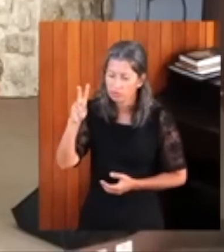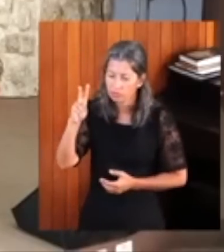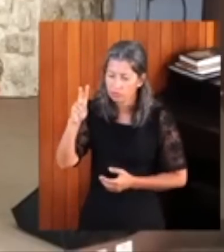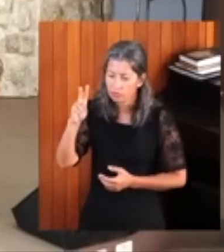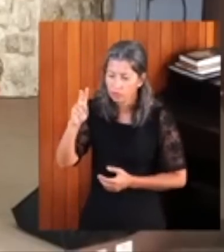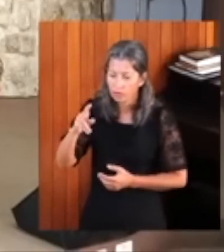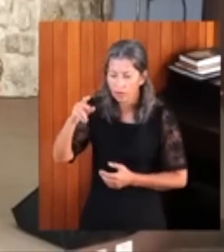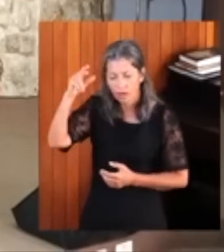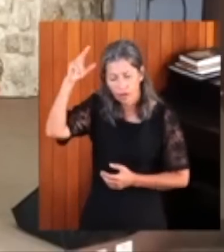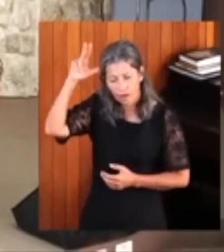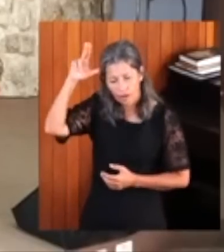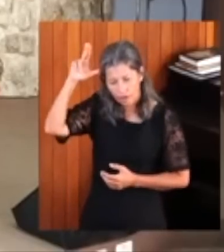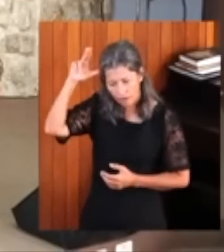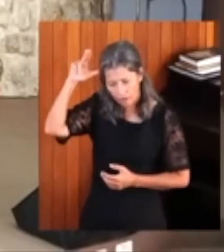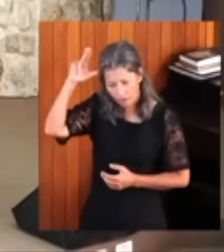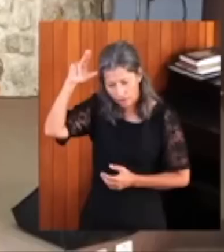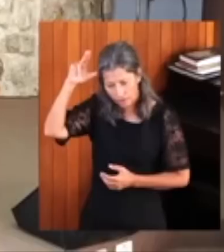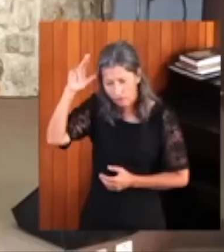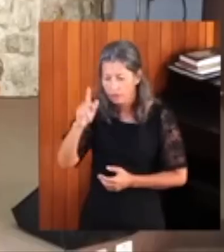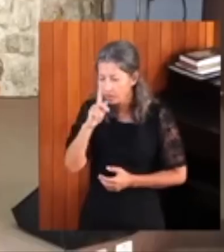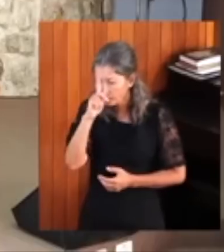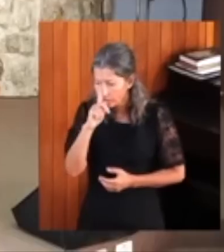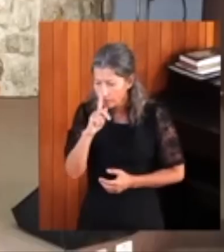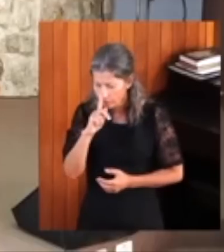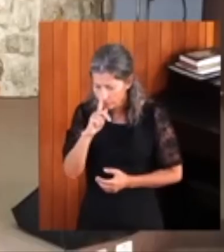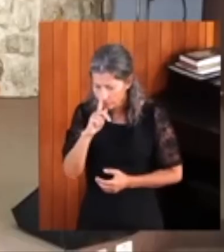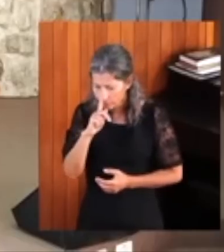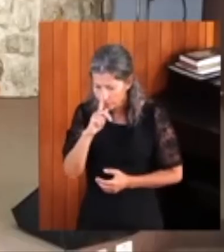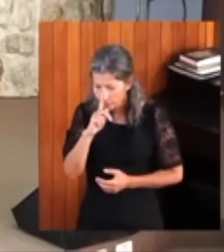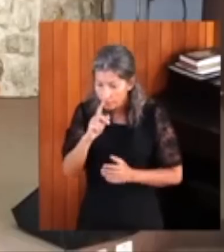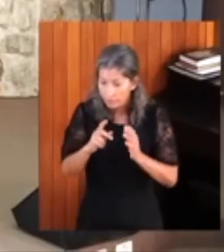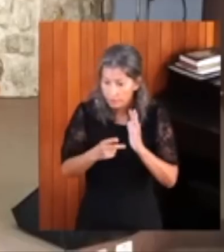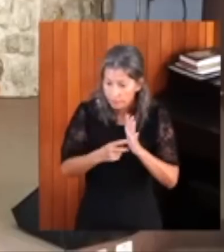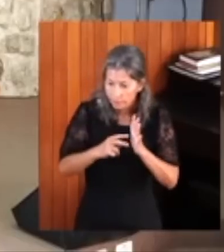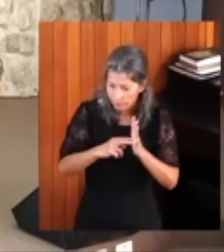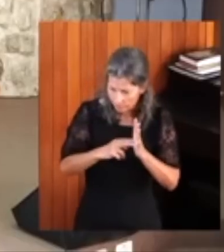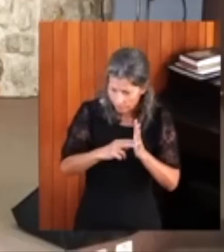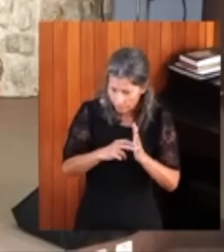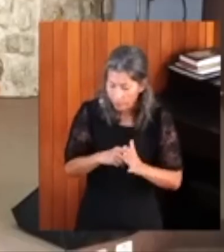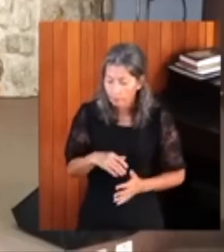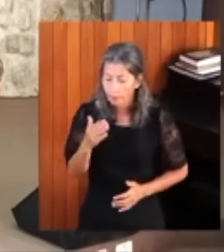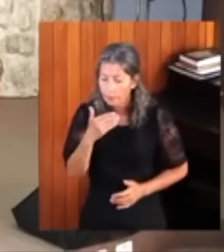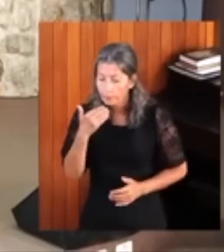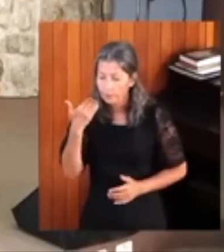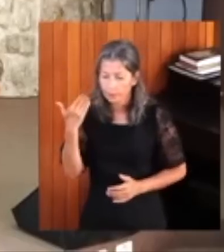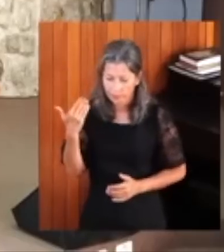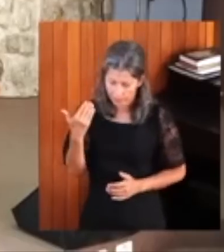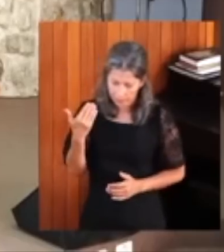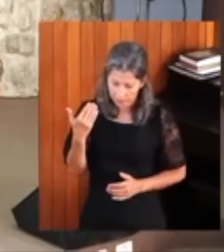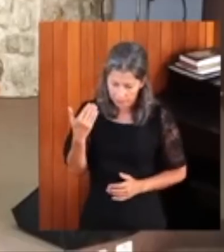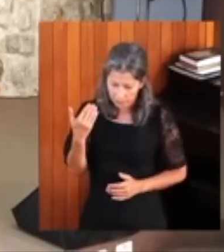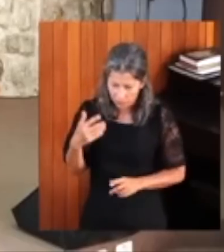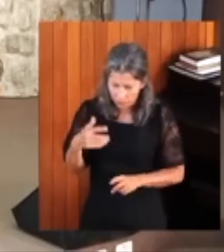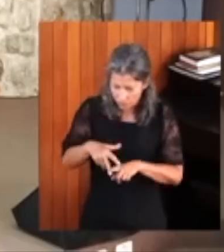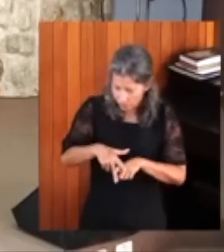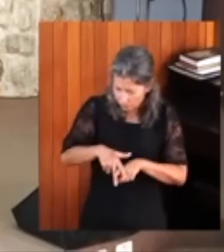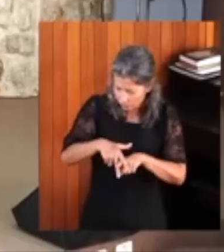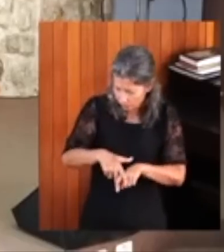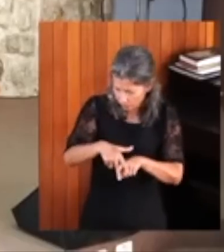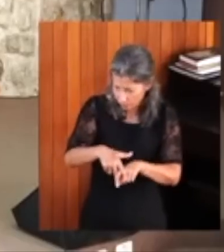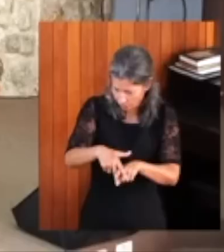se chamava Morte. E o inferno, já sabemos que é sepultura, né? Hades, no hebraico